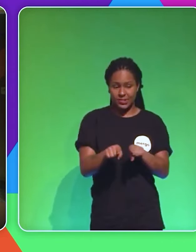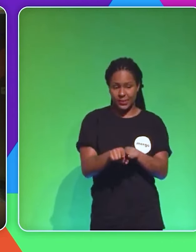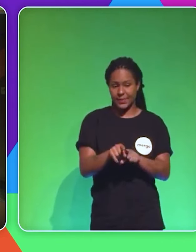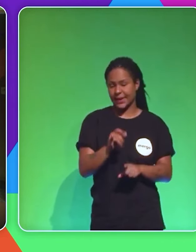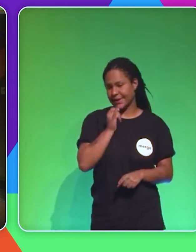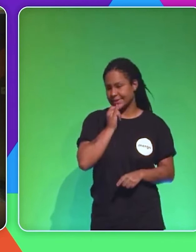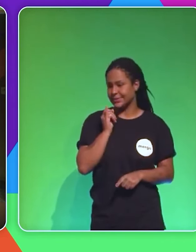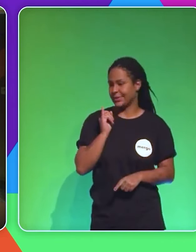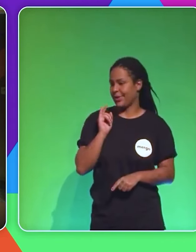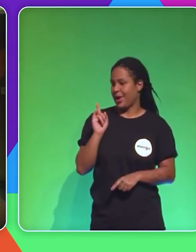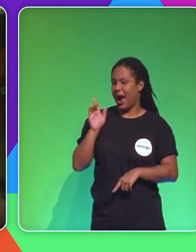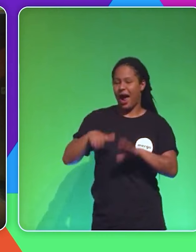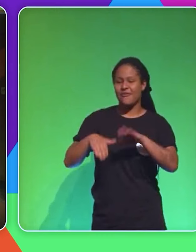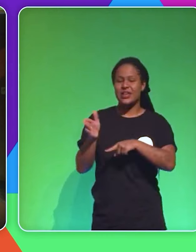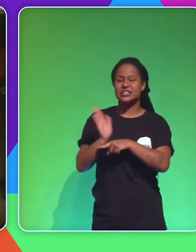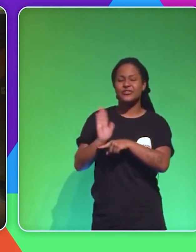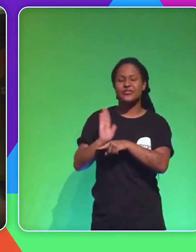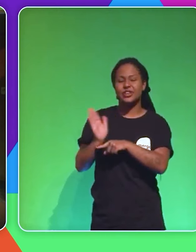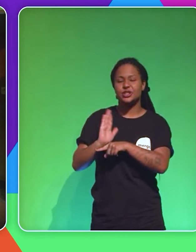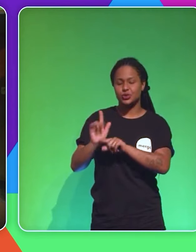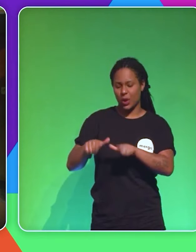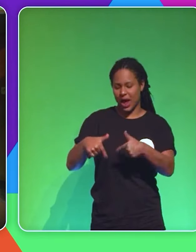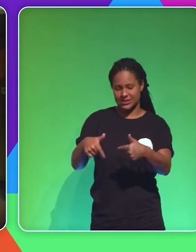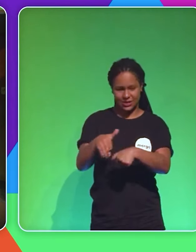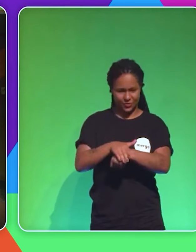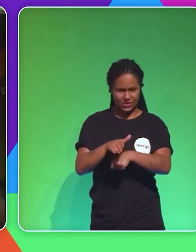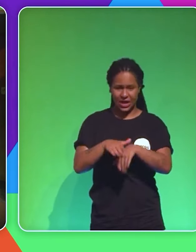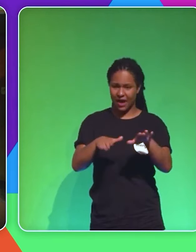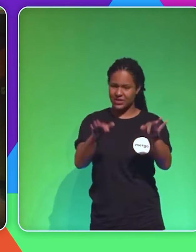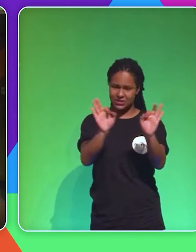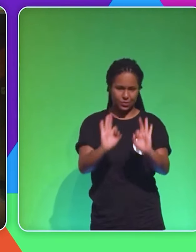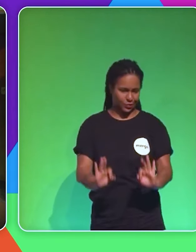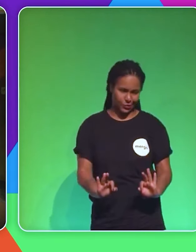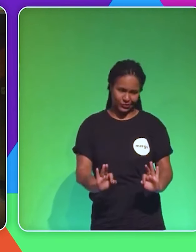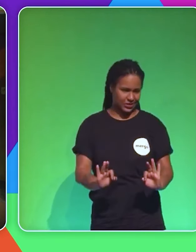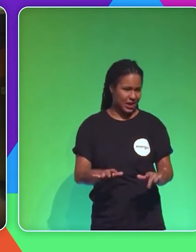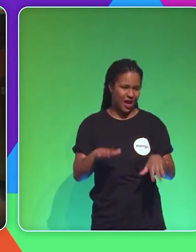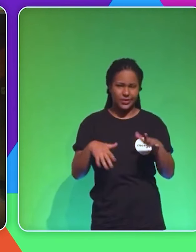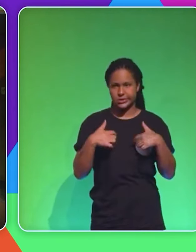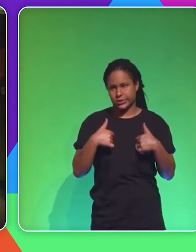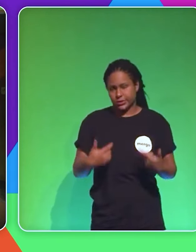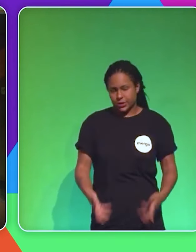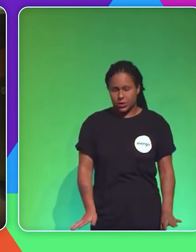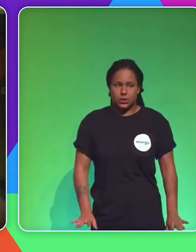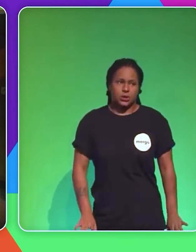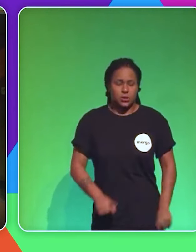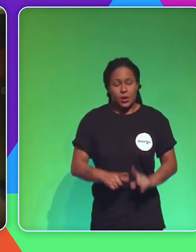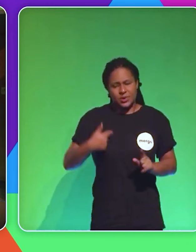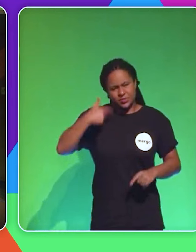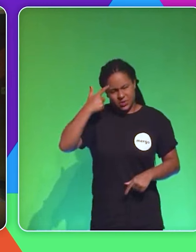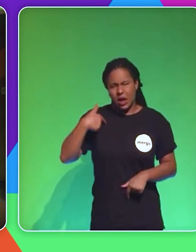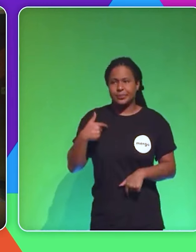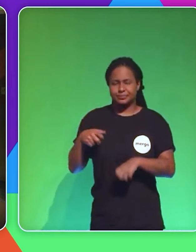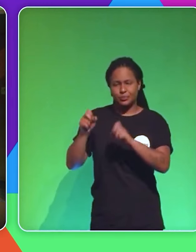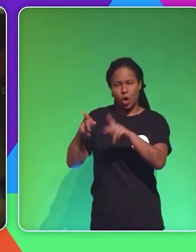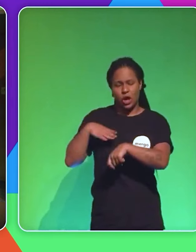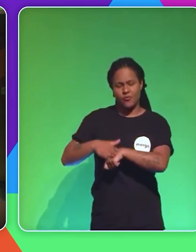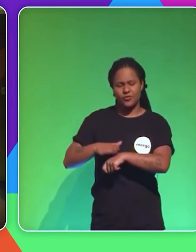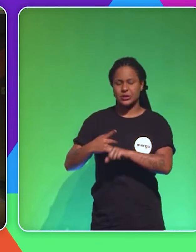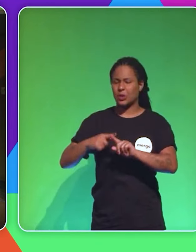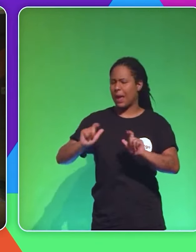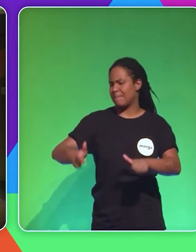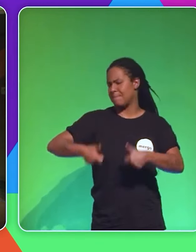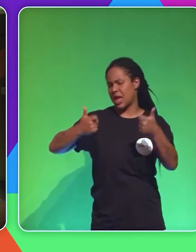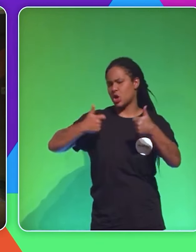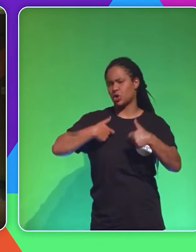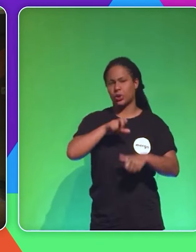fazer vídeo às vezes eu vou fazer alguma ação Nem sempre eu tô feliz assim nem sempre a gente quer fazer mas eu penso assim cara eu vou fazer isso daqui porque é muito melhor do